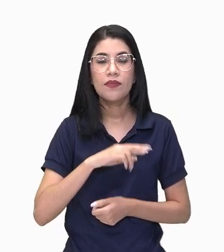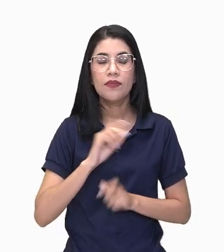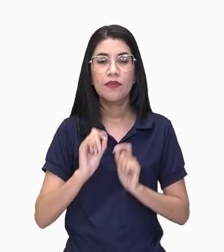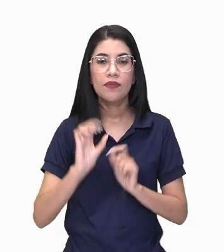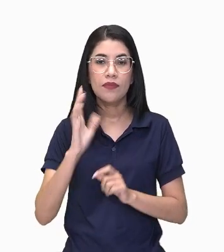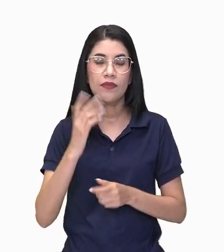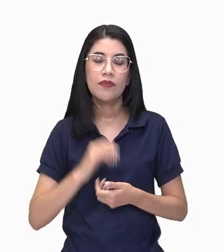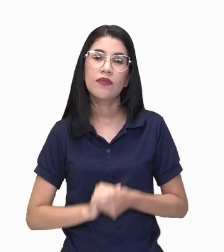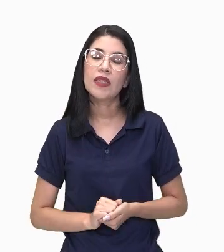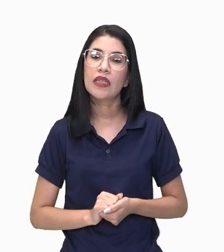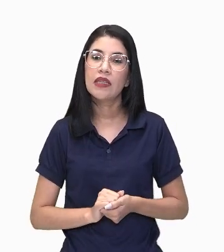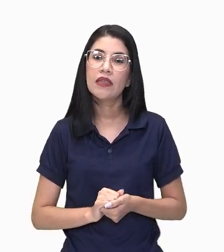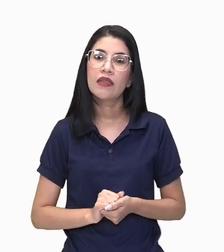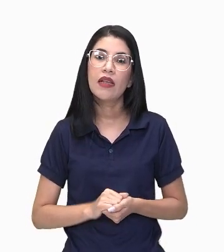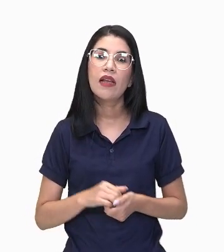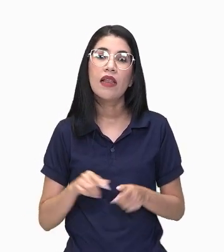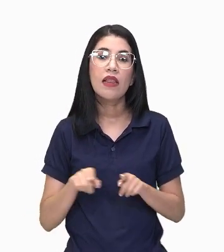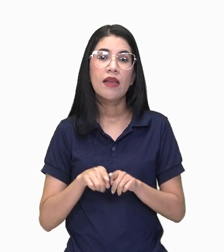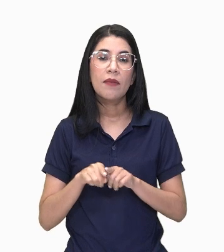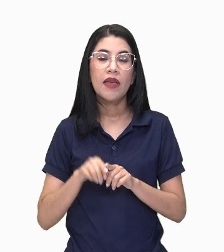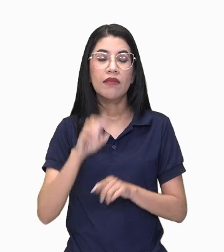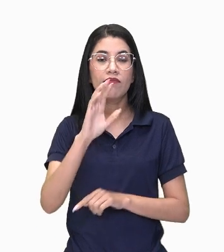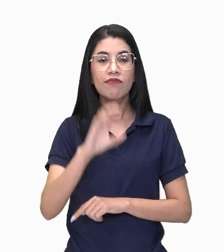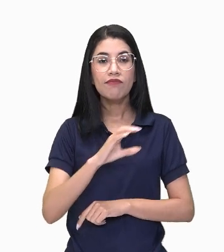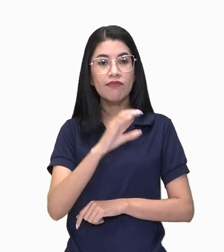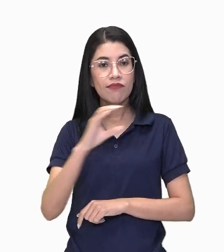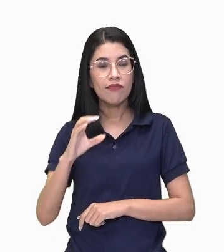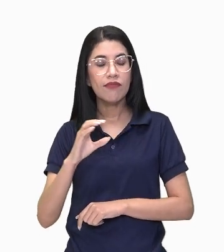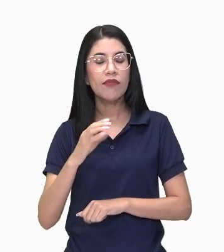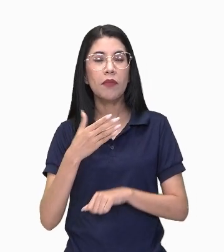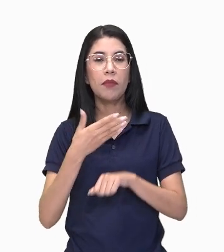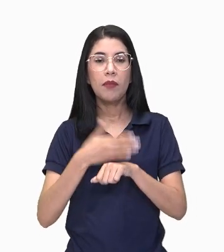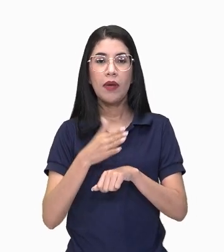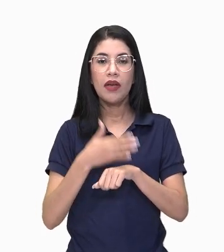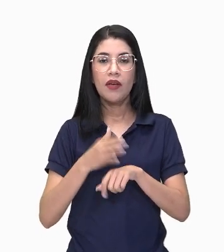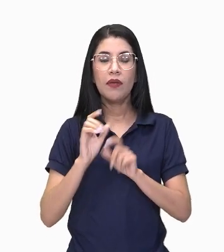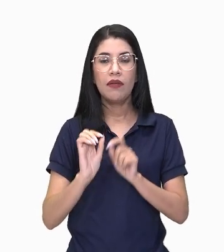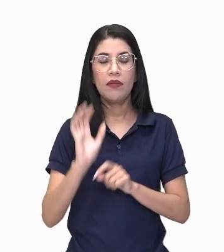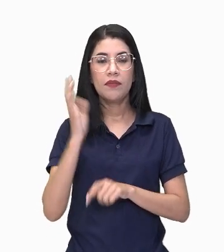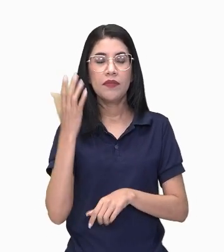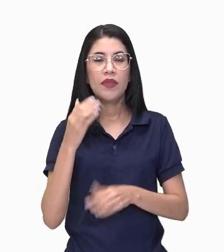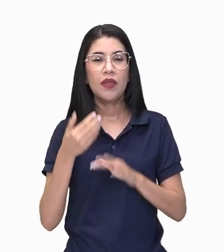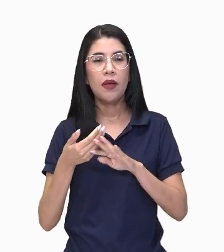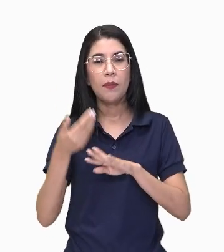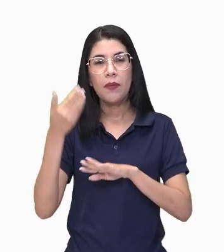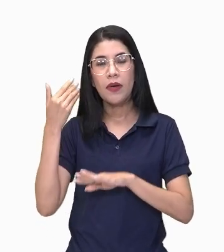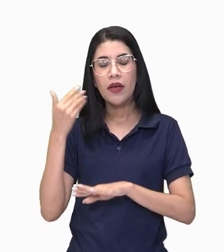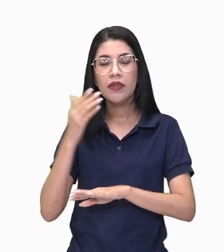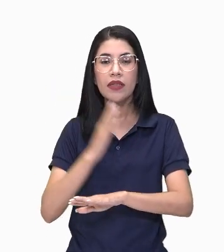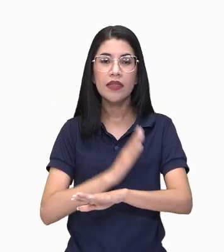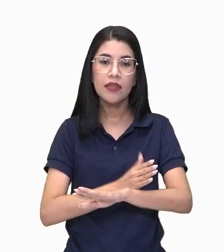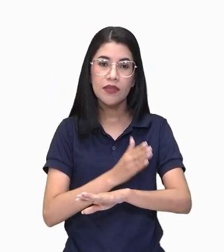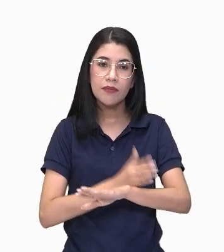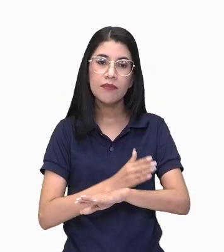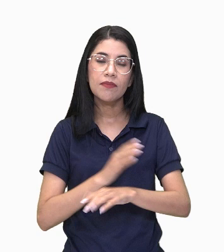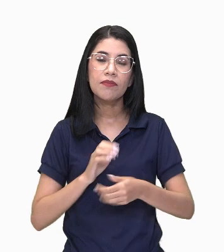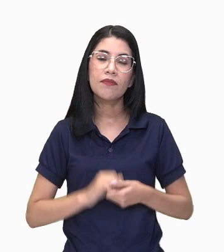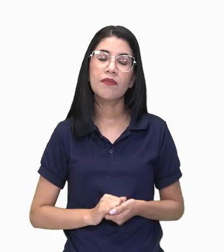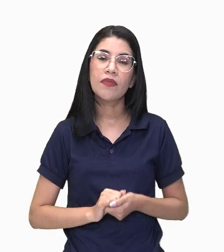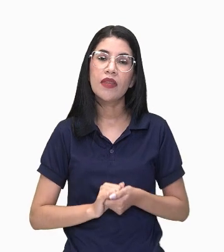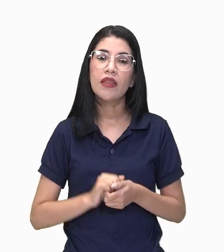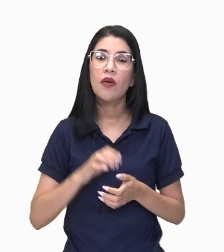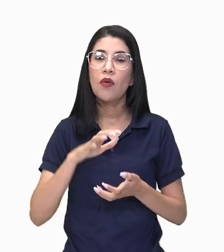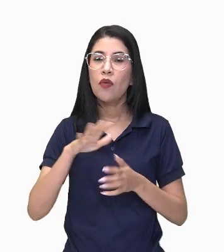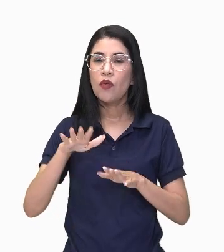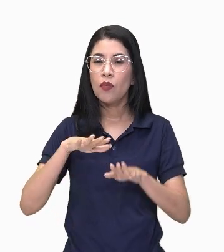a contestação da Igreja Católica era uma prática que vinha acontecendo desde meados da Idade Média. Esses